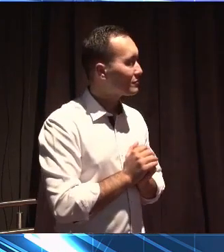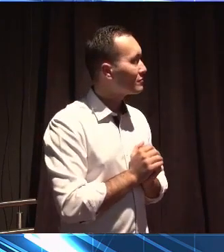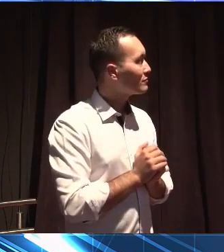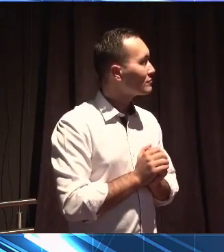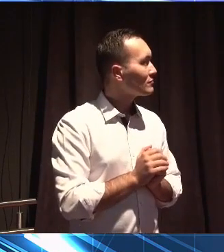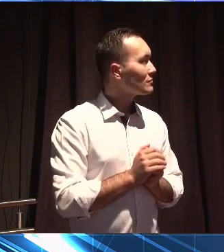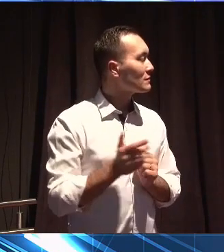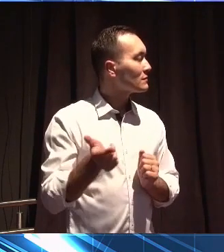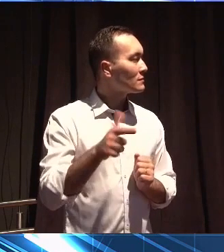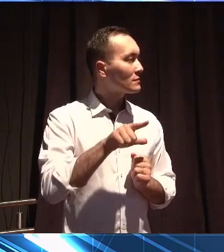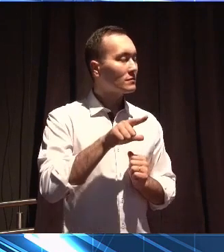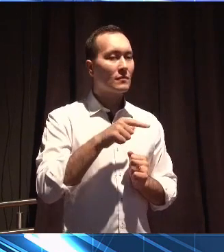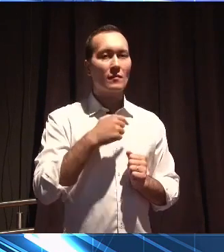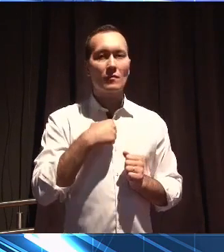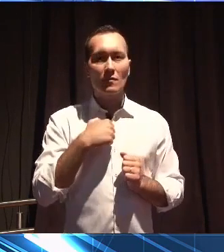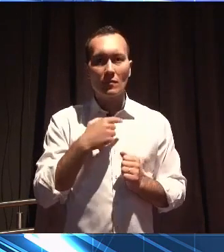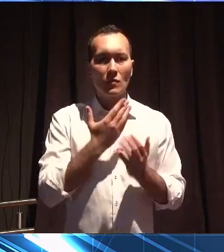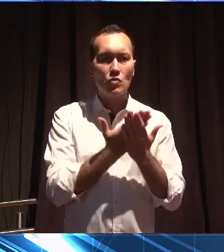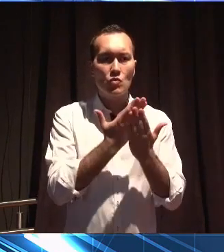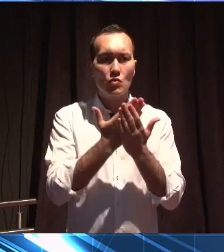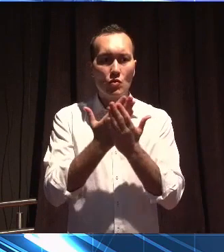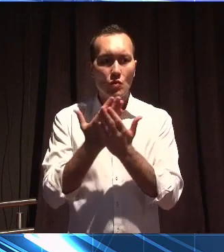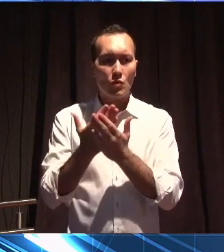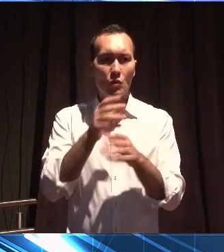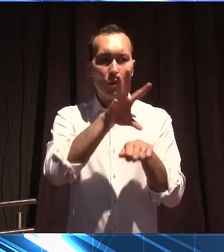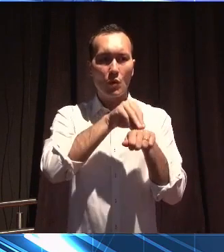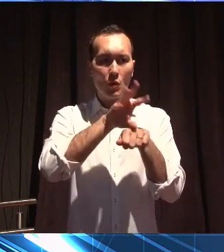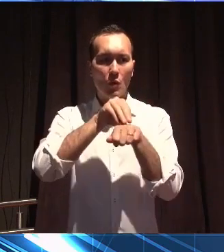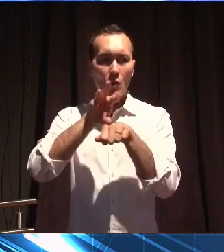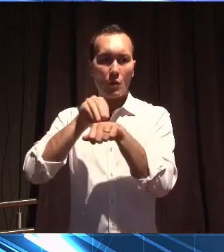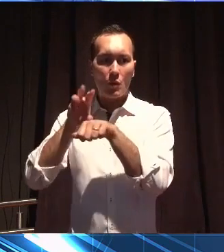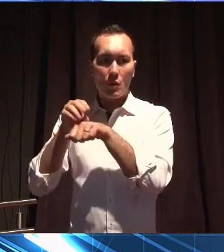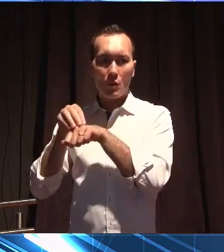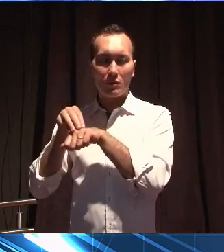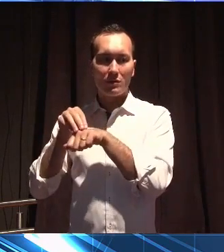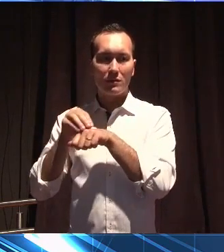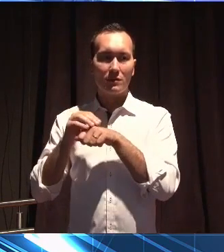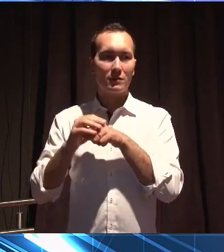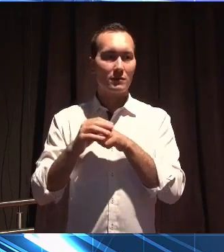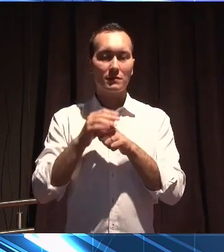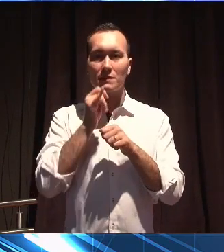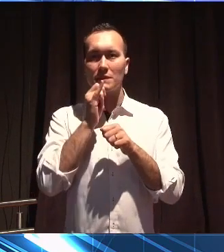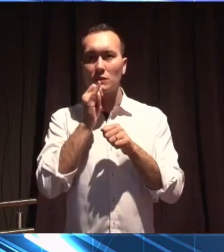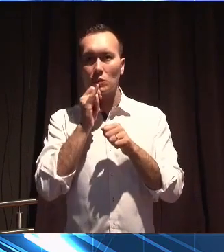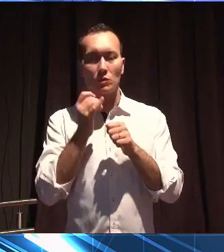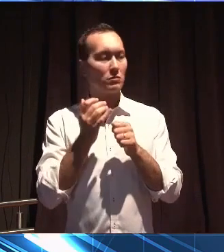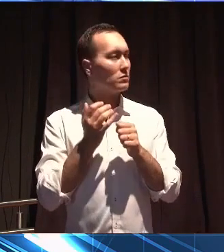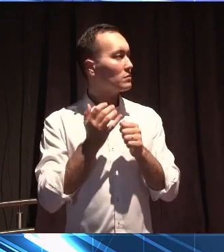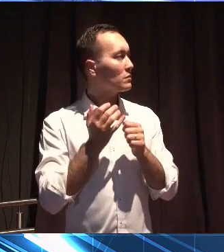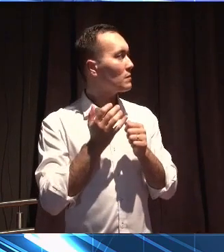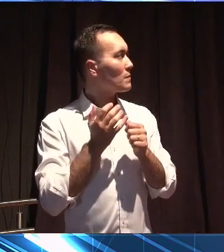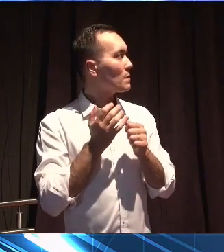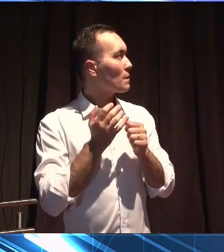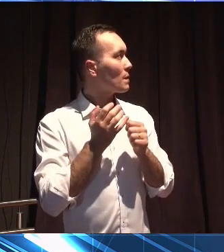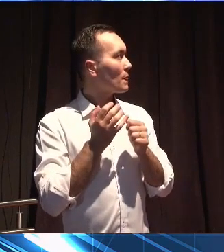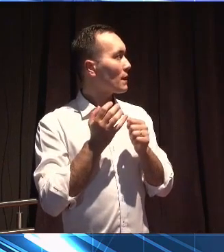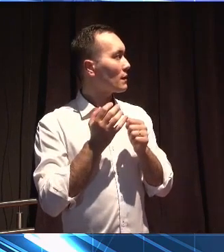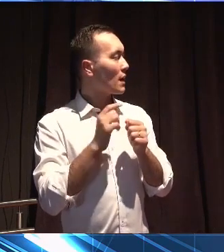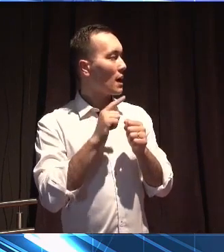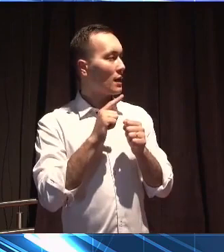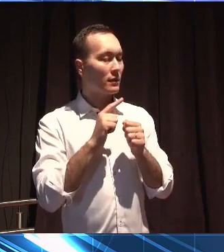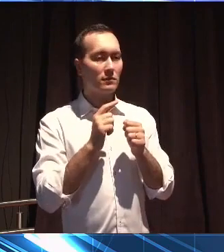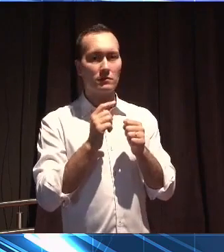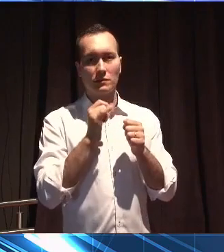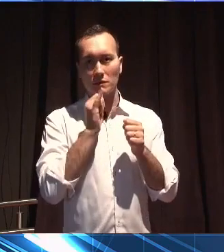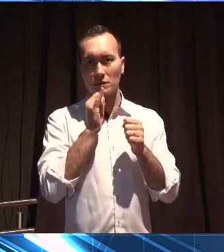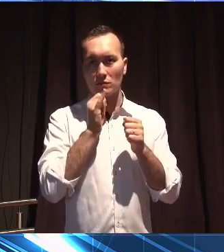ou de fones que leem, aspas, o estado mental da pessoa. Então, tem um que é uma proposta, é saber, a partir do momento que tu está ouvindo uma música,